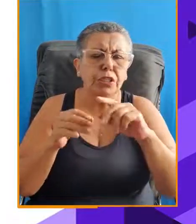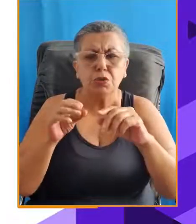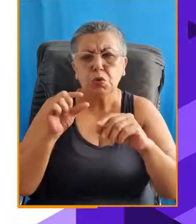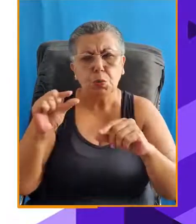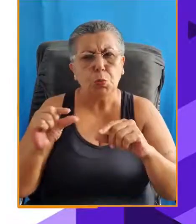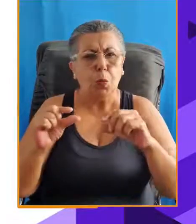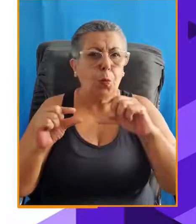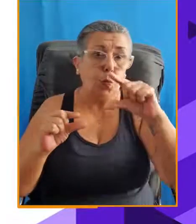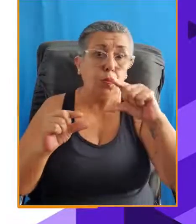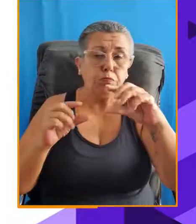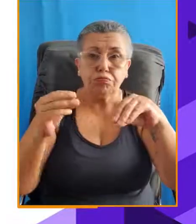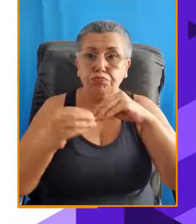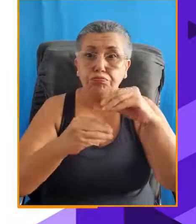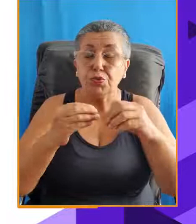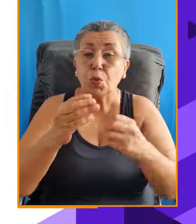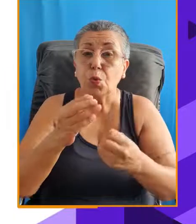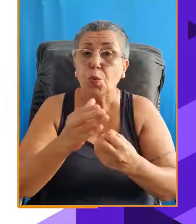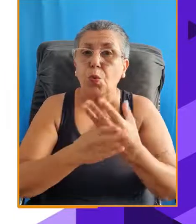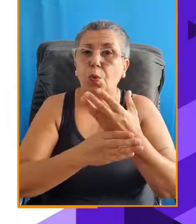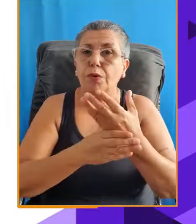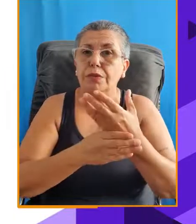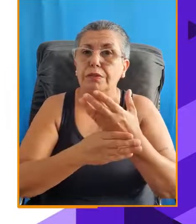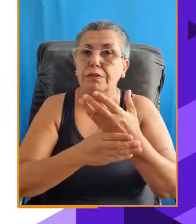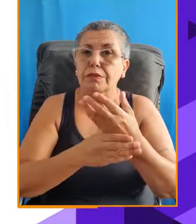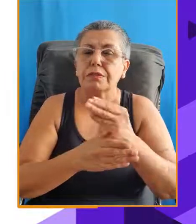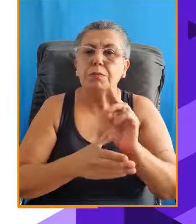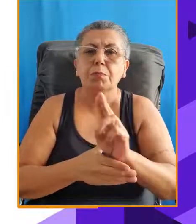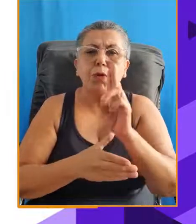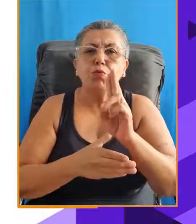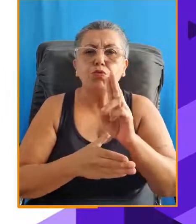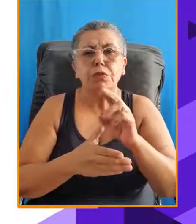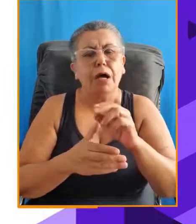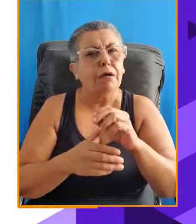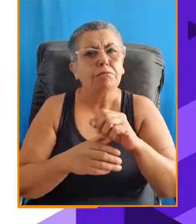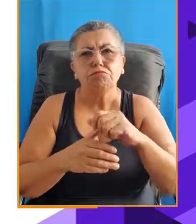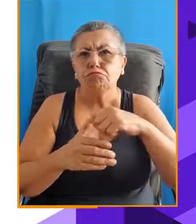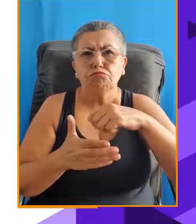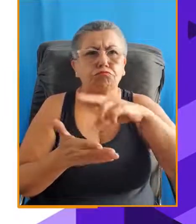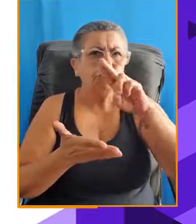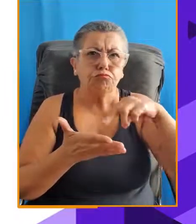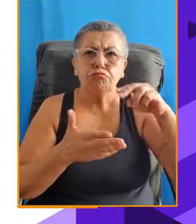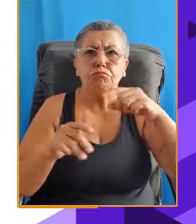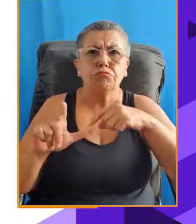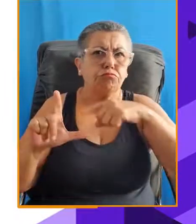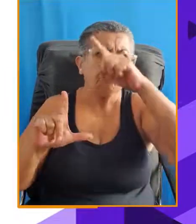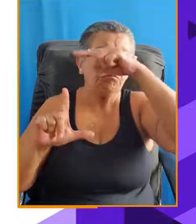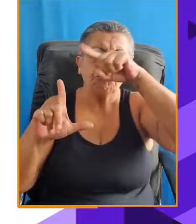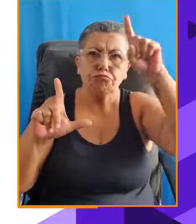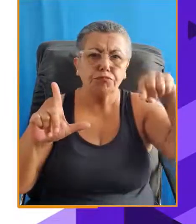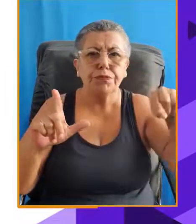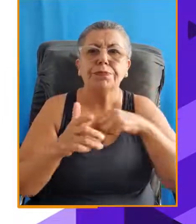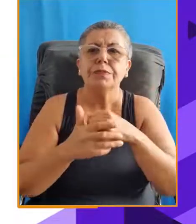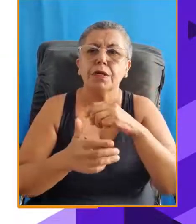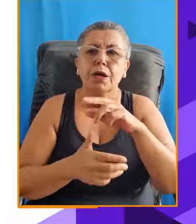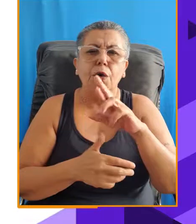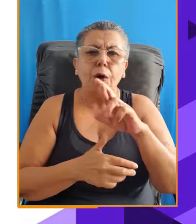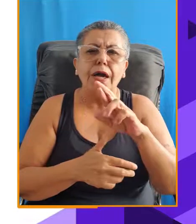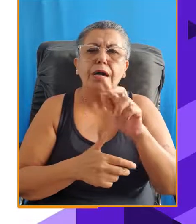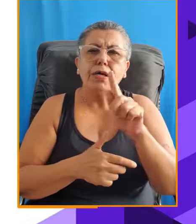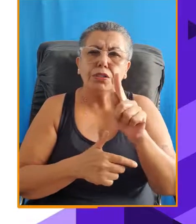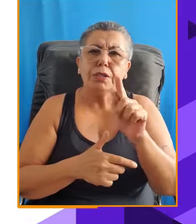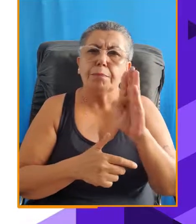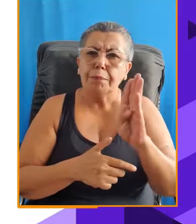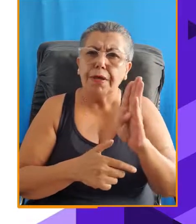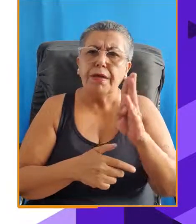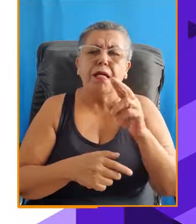partes, dão origem às cores para serem aplicadas nos layouts. O RGB